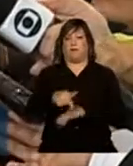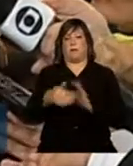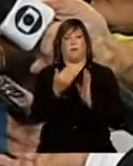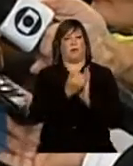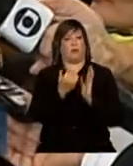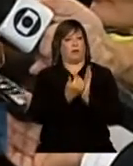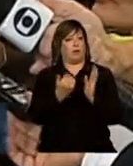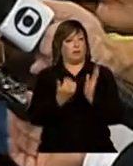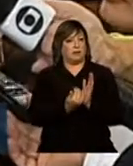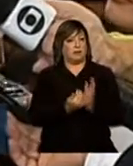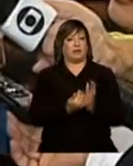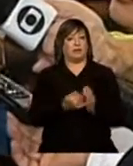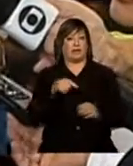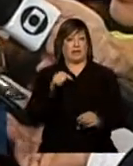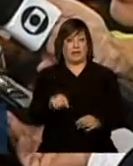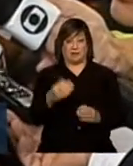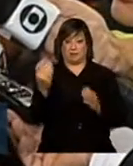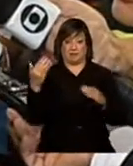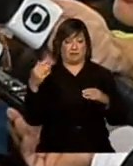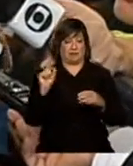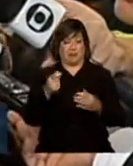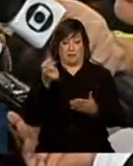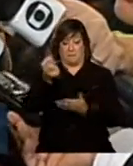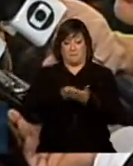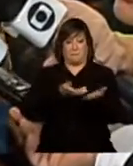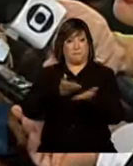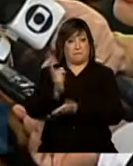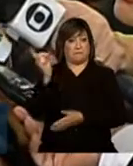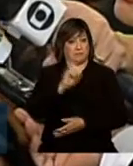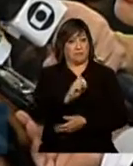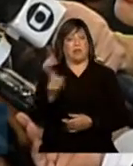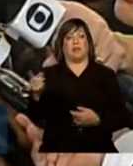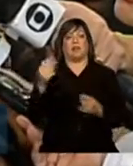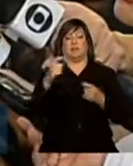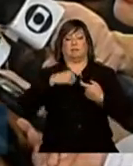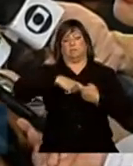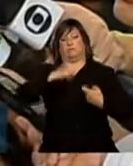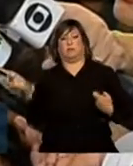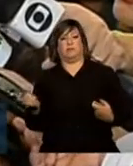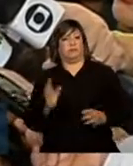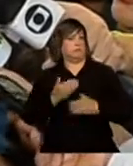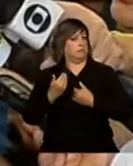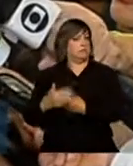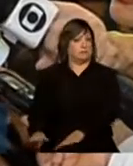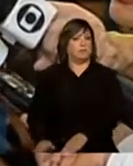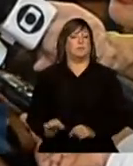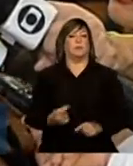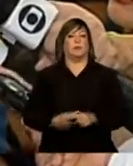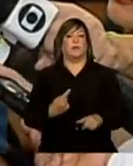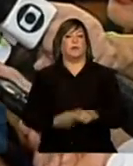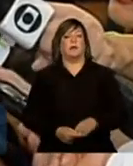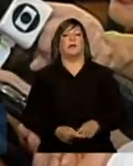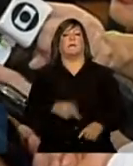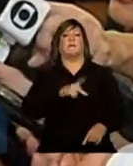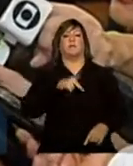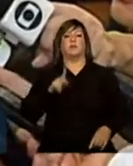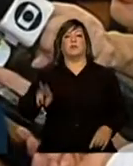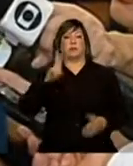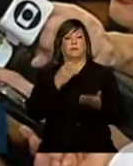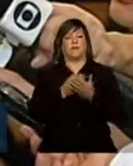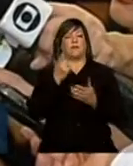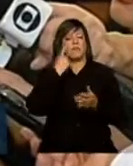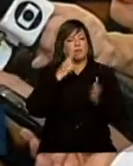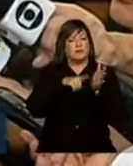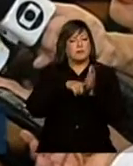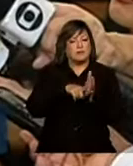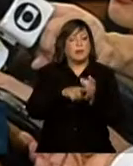Quem for reprovado é desligado do programa. Alguns profissionais podem ter uma avaliação dos professores das universidades e que eles podem ter um